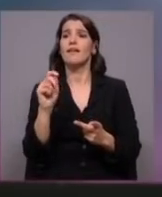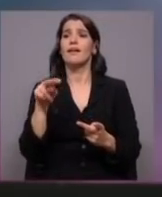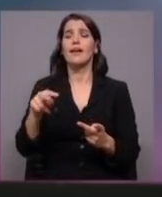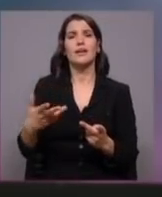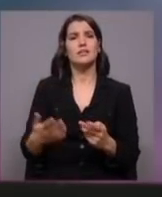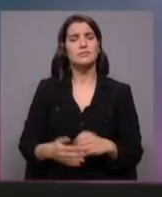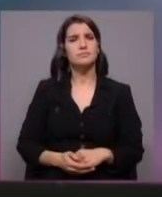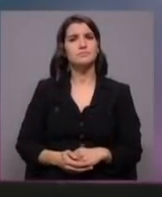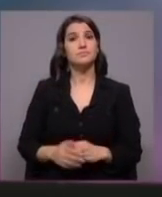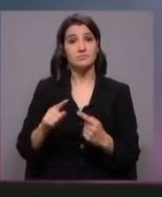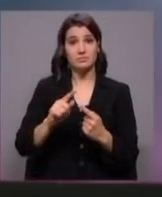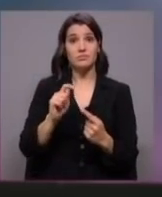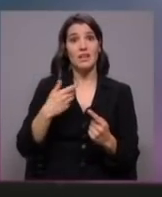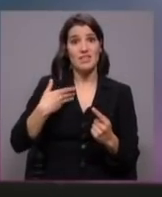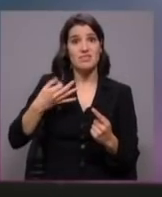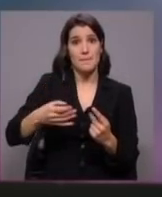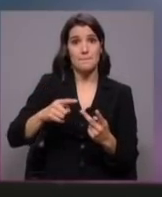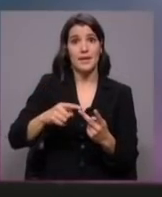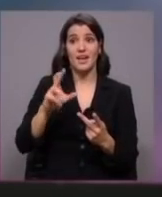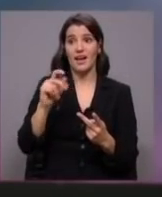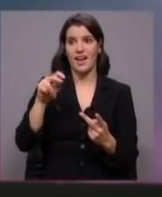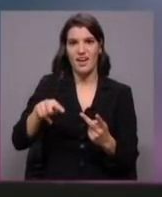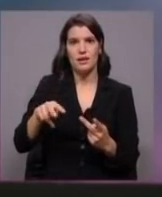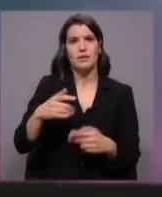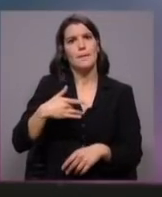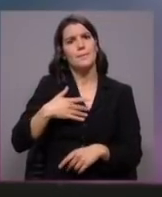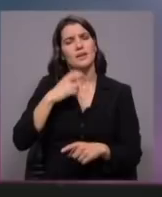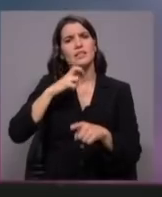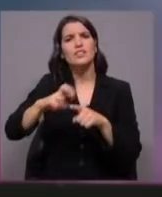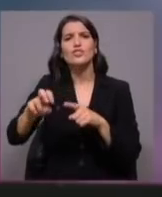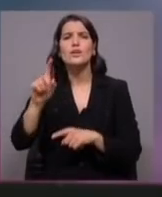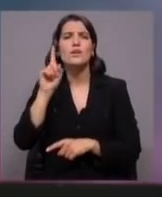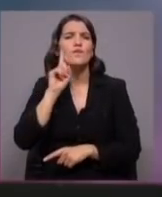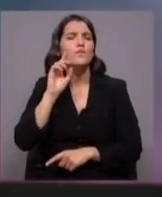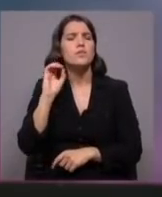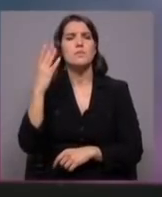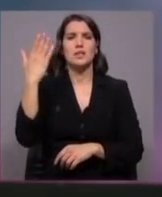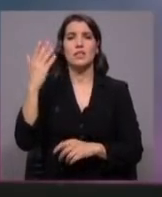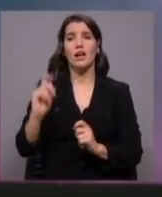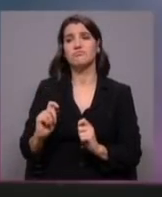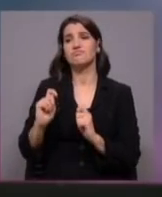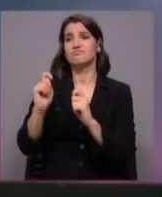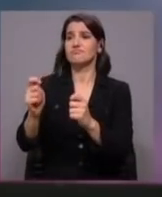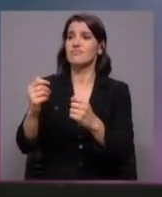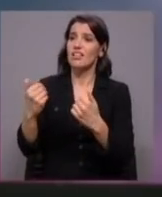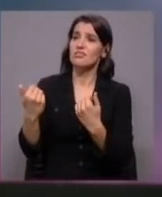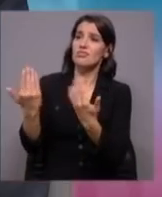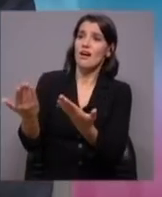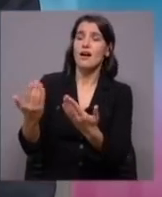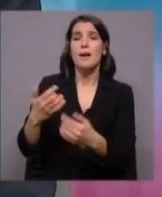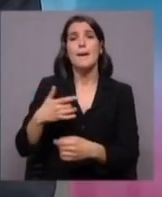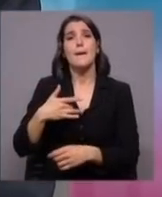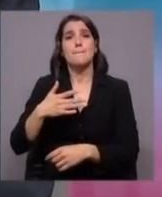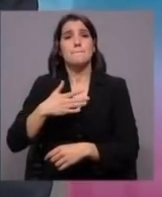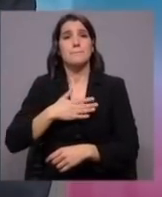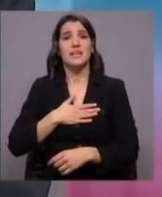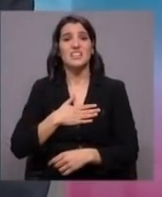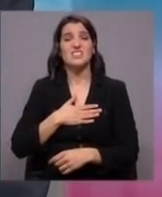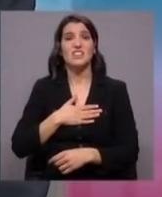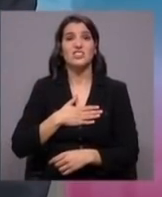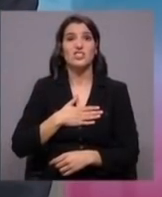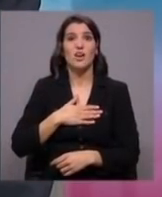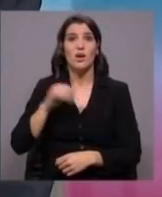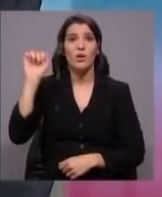EDP e a REN, que são empresas energéticas fundamentais, foram entregues a empresas do Partido Comunista Chinês.